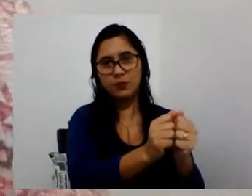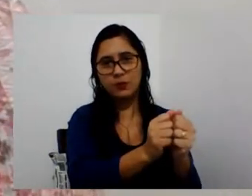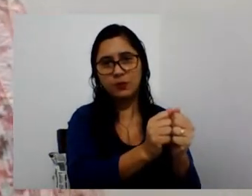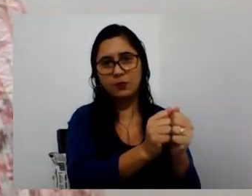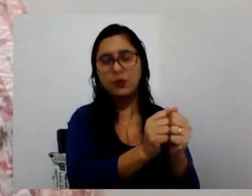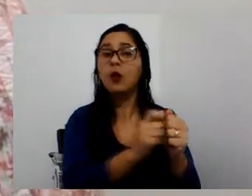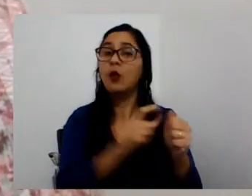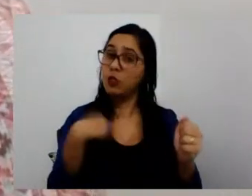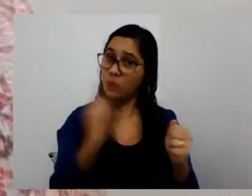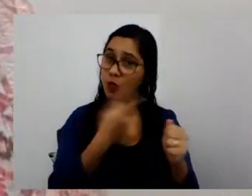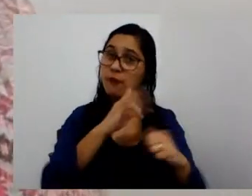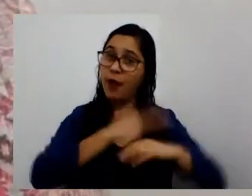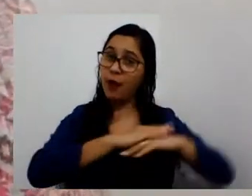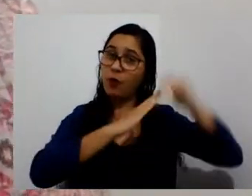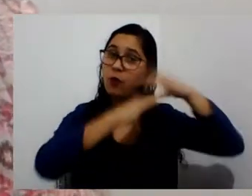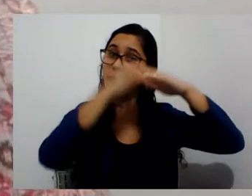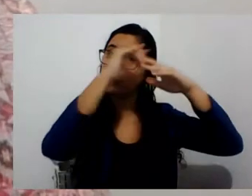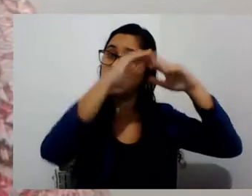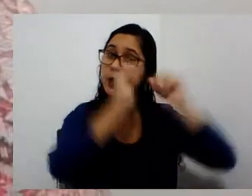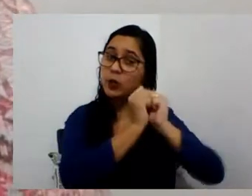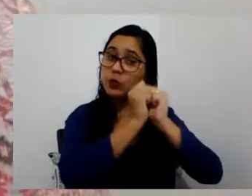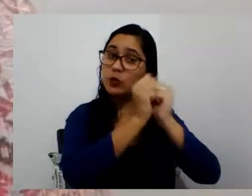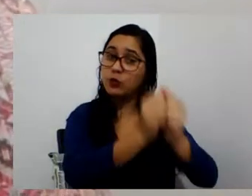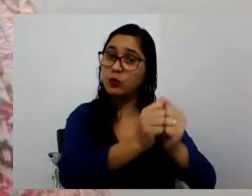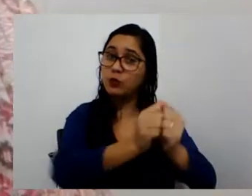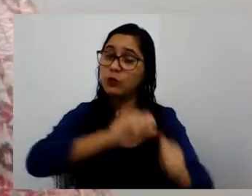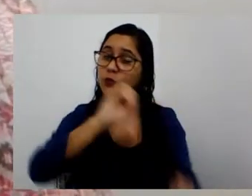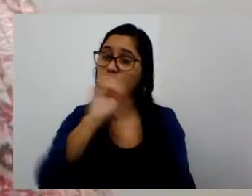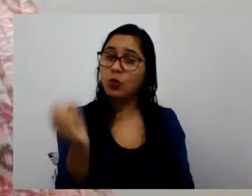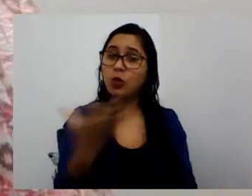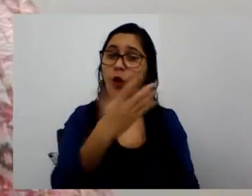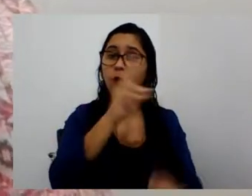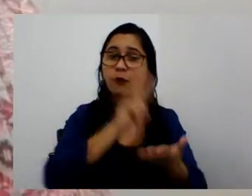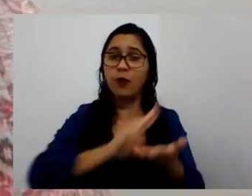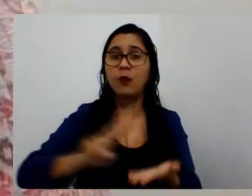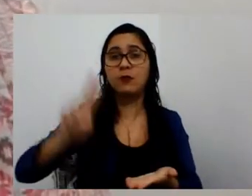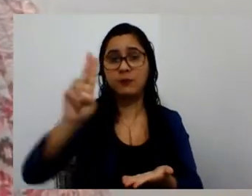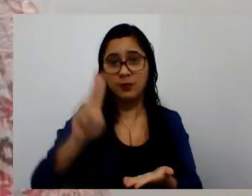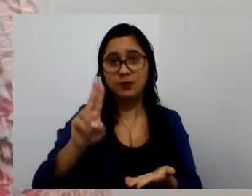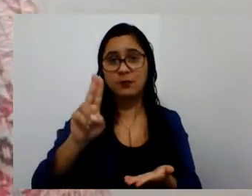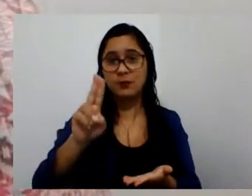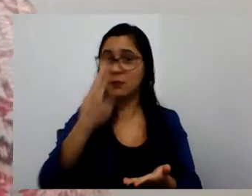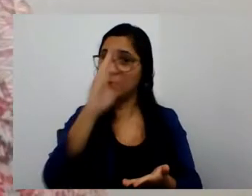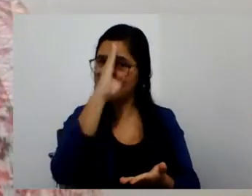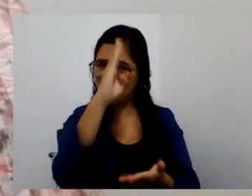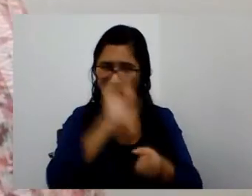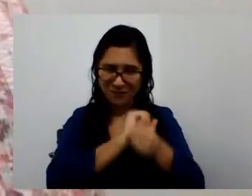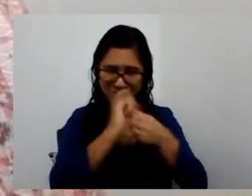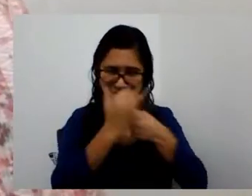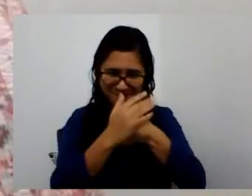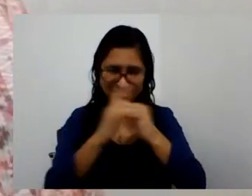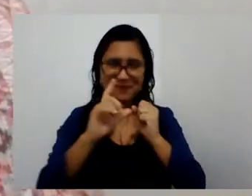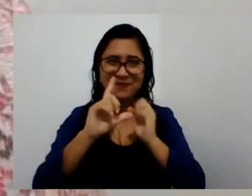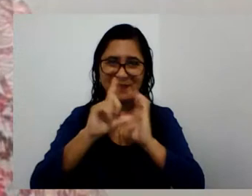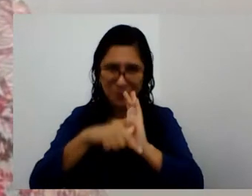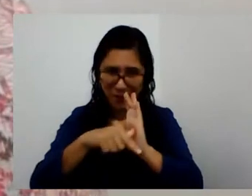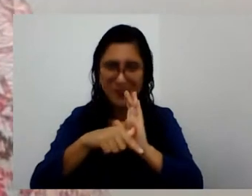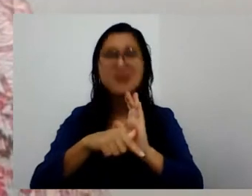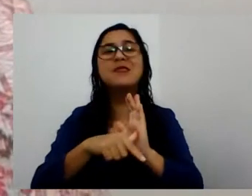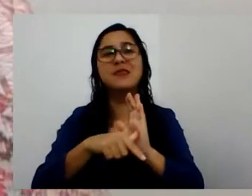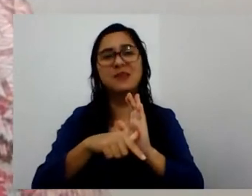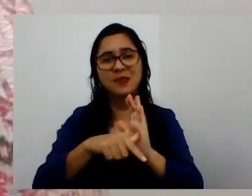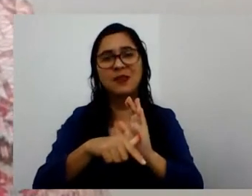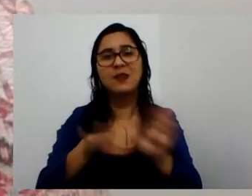construindo juntos uma nova universidade, principalmente depois da pandemia, e uma